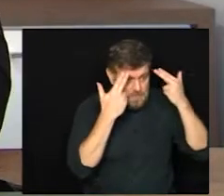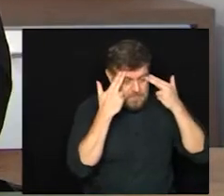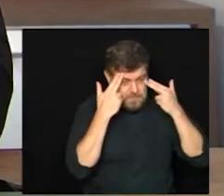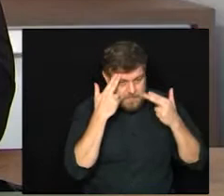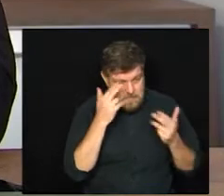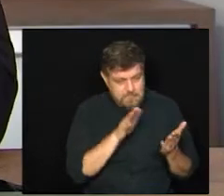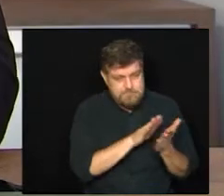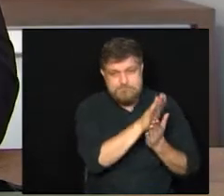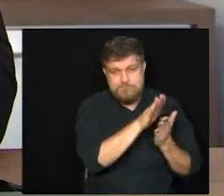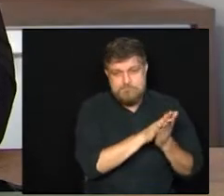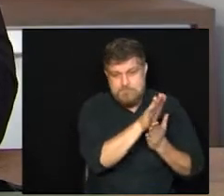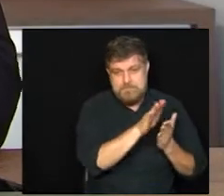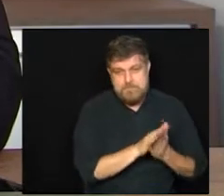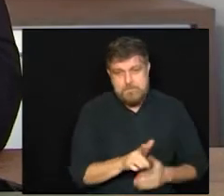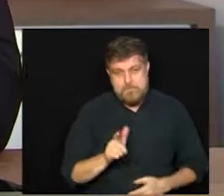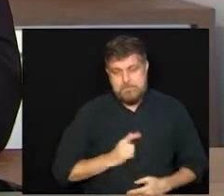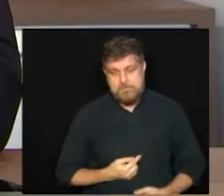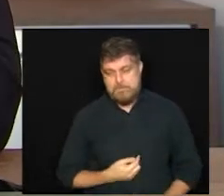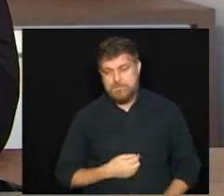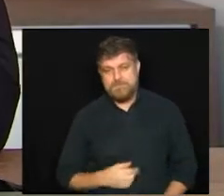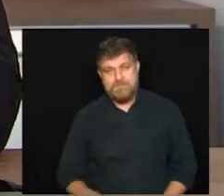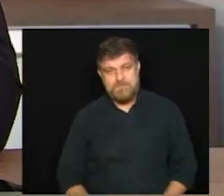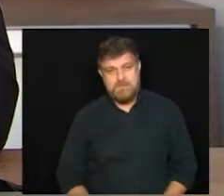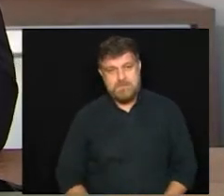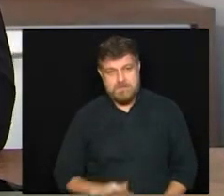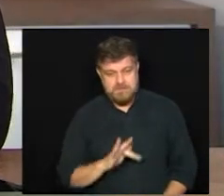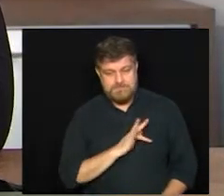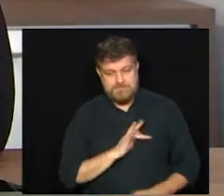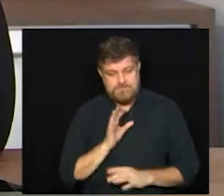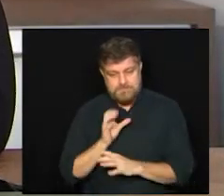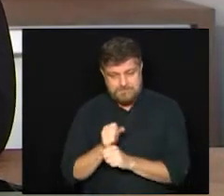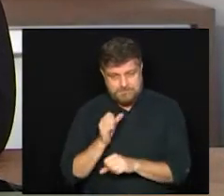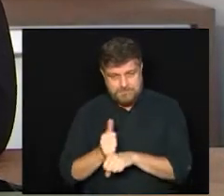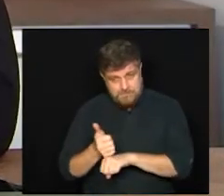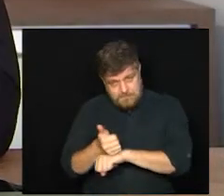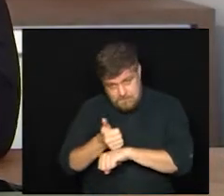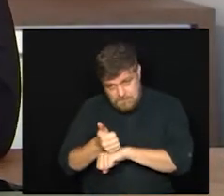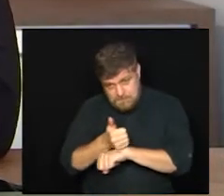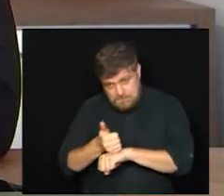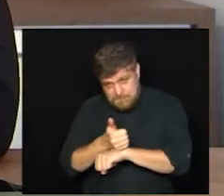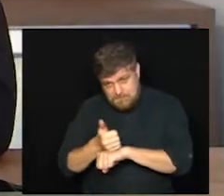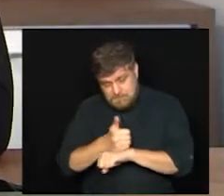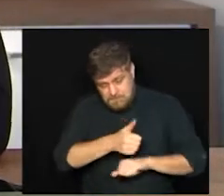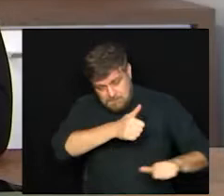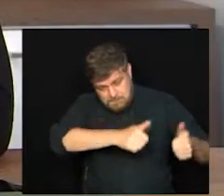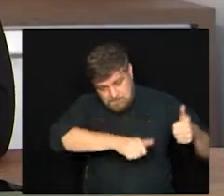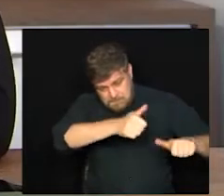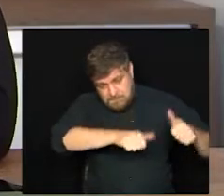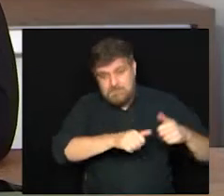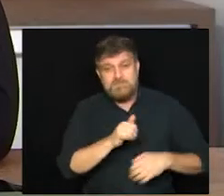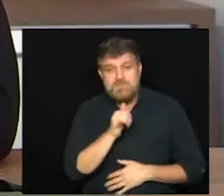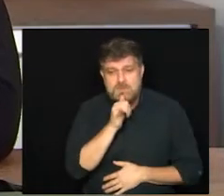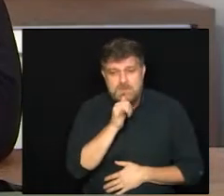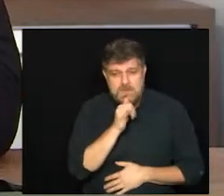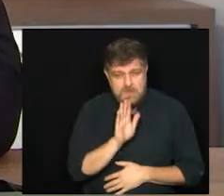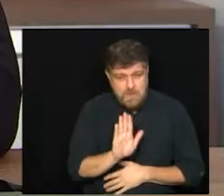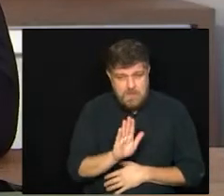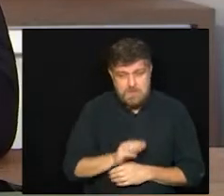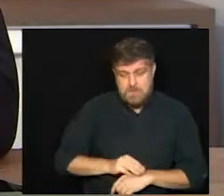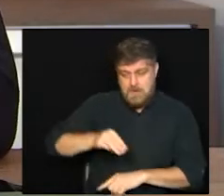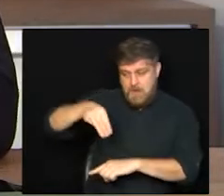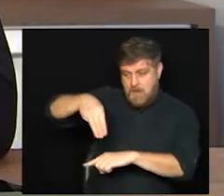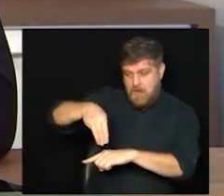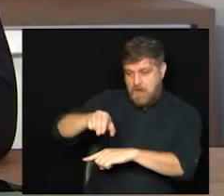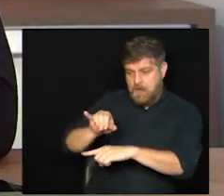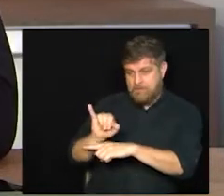entra assim, uma técnica contábil para ele apurar essa situação. Por exemplo, o MEI ele